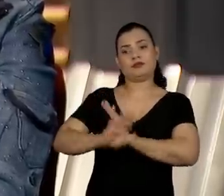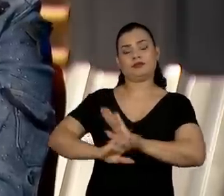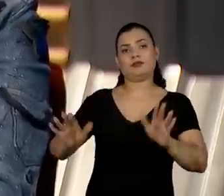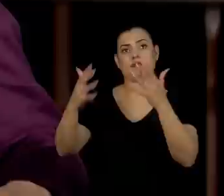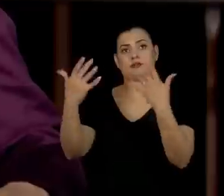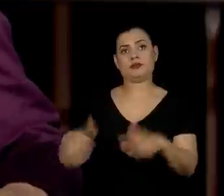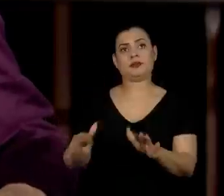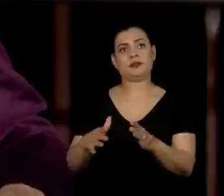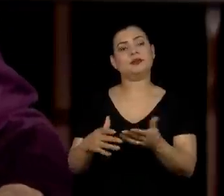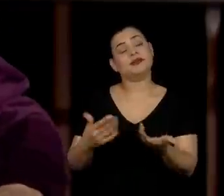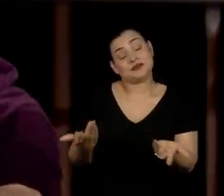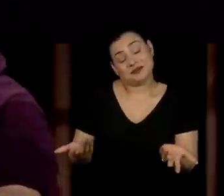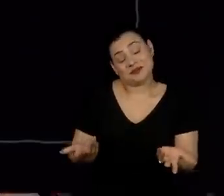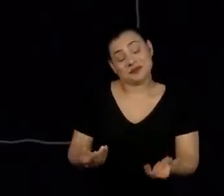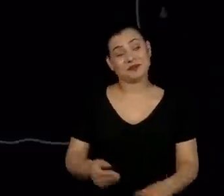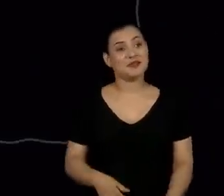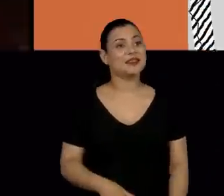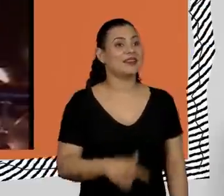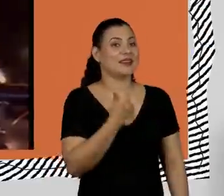correr